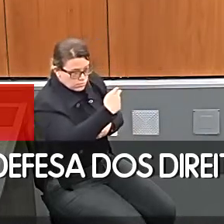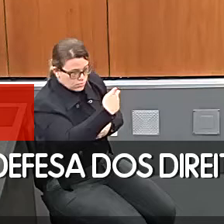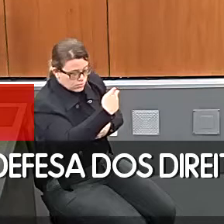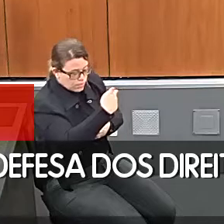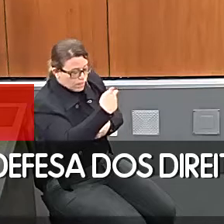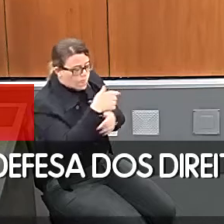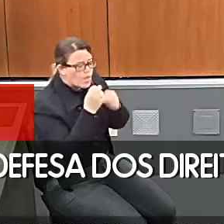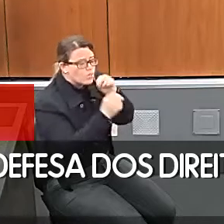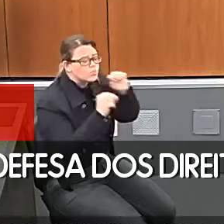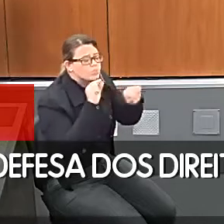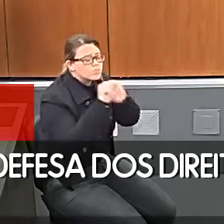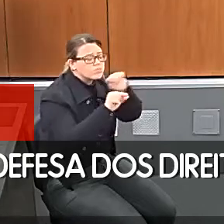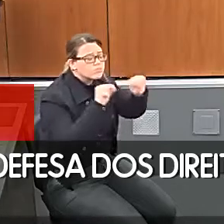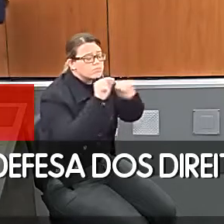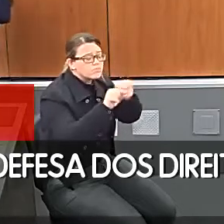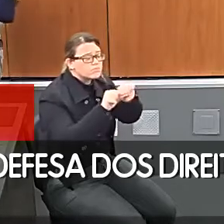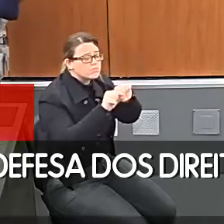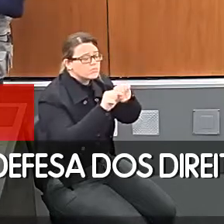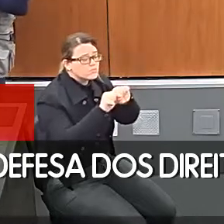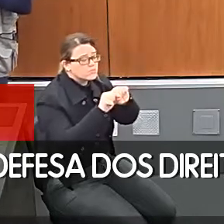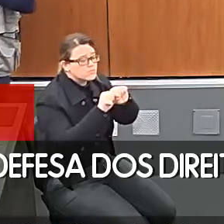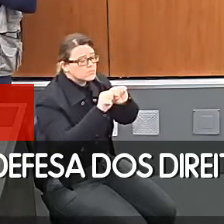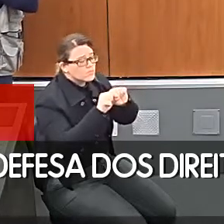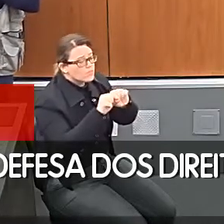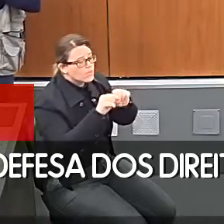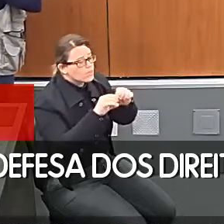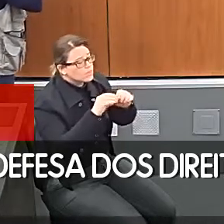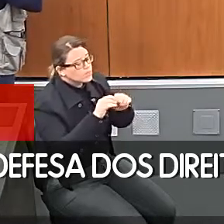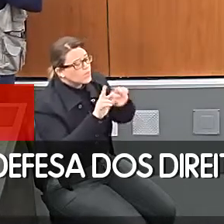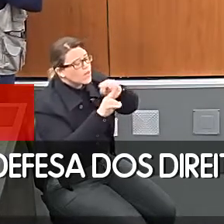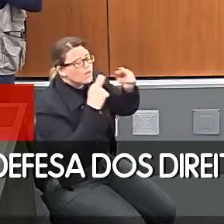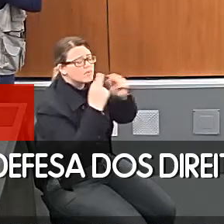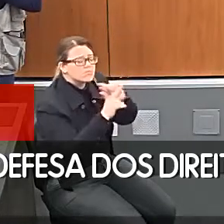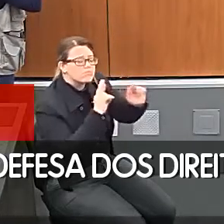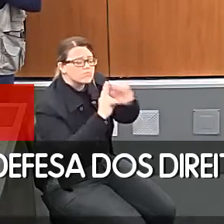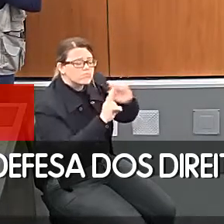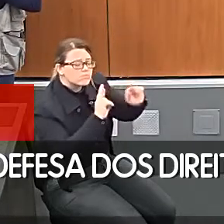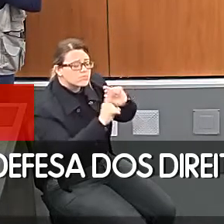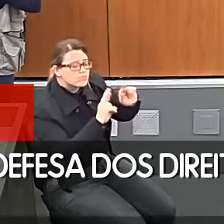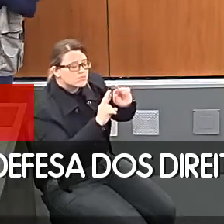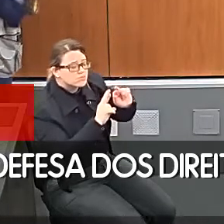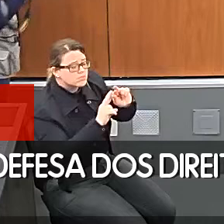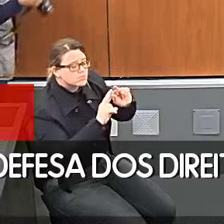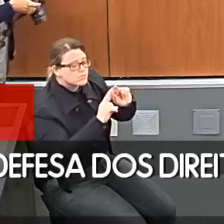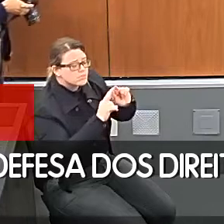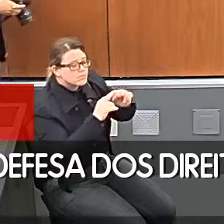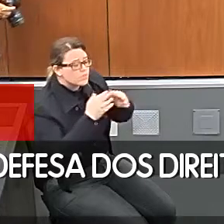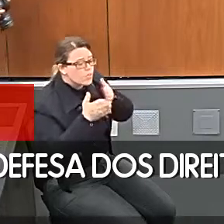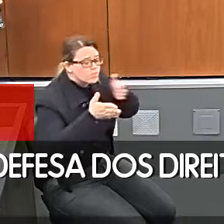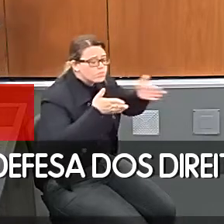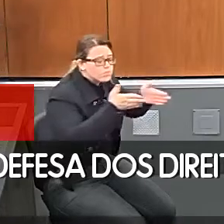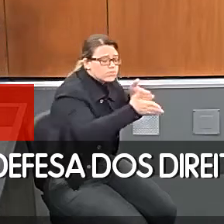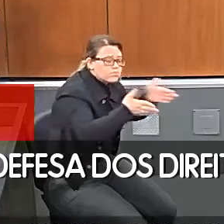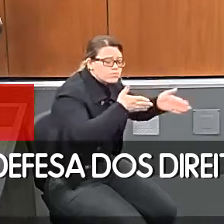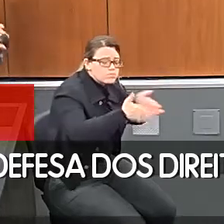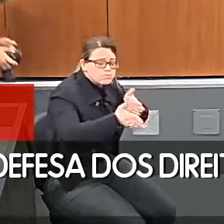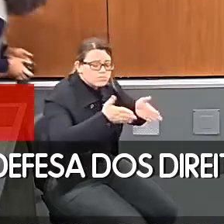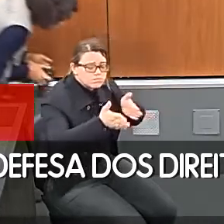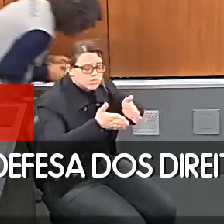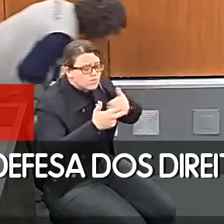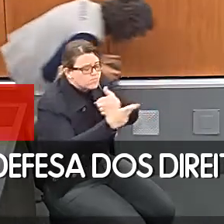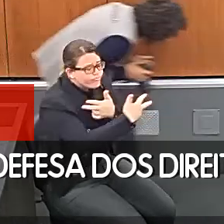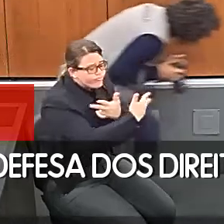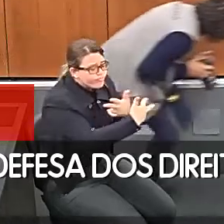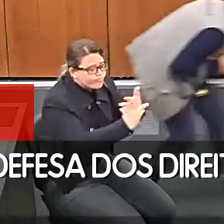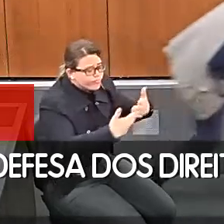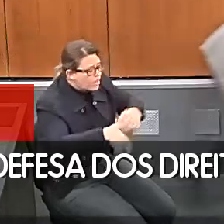de relacionar com o deficiente visual e as técnicas como orientá-lo na locomoção em diversas